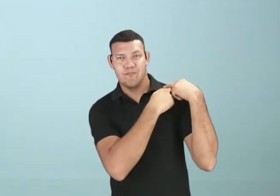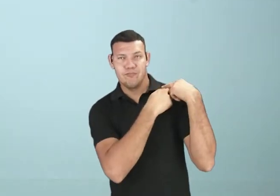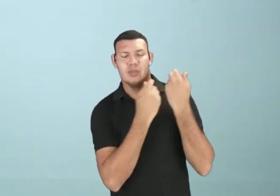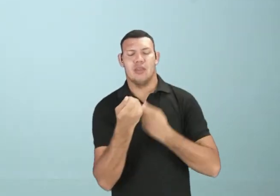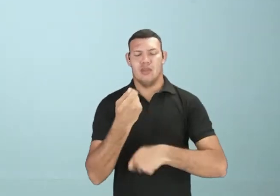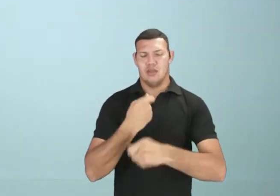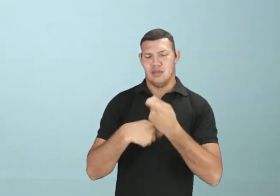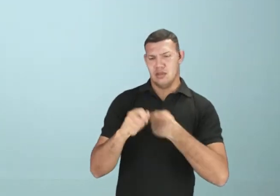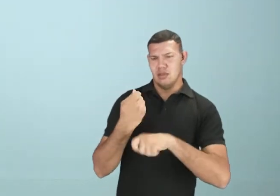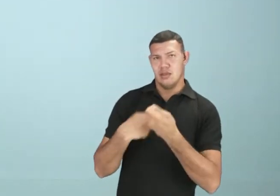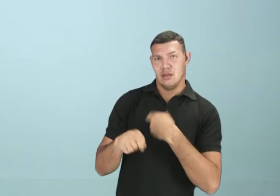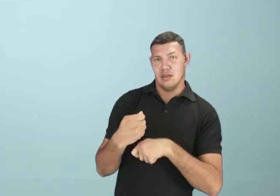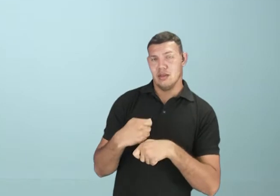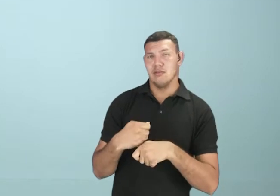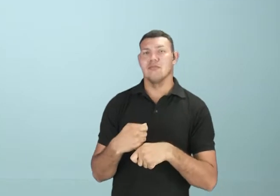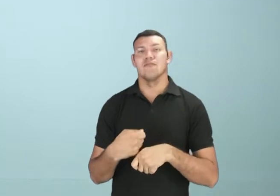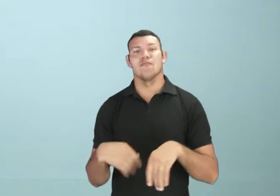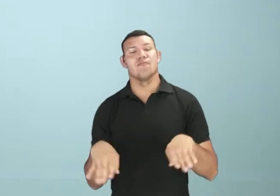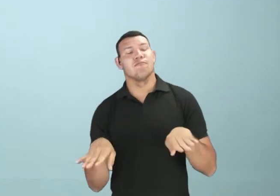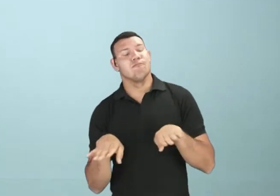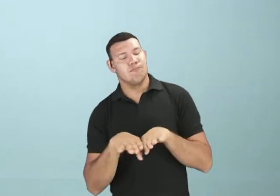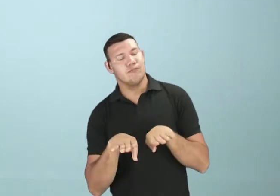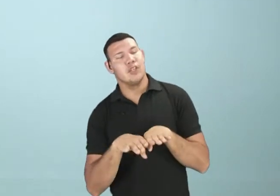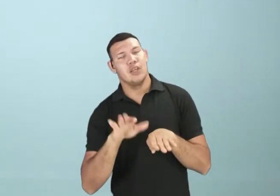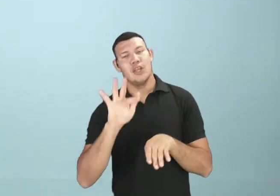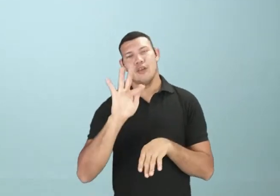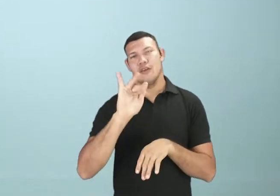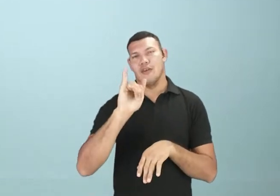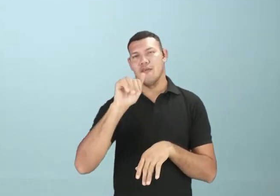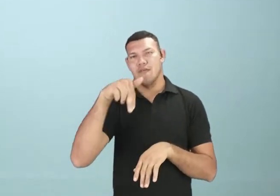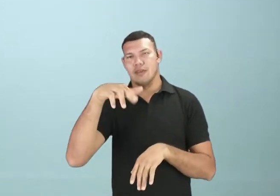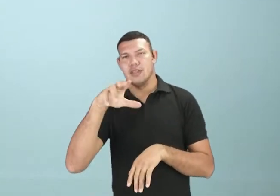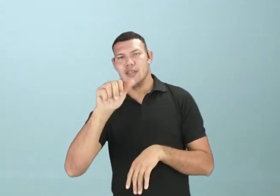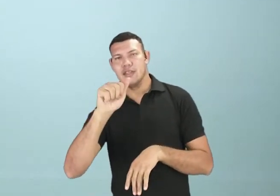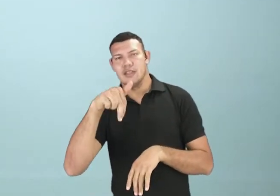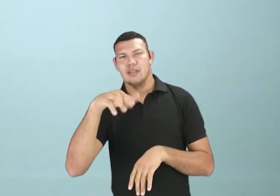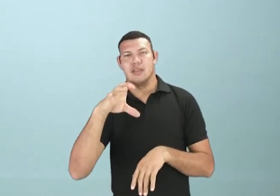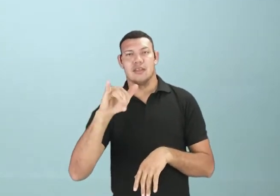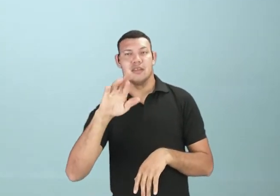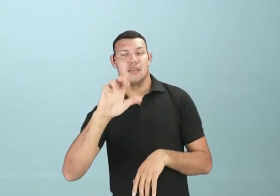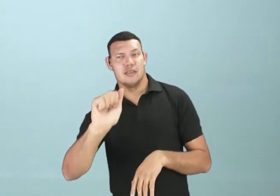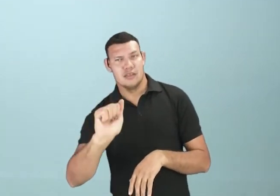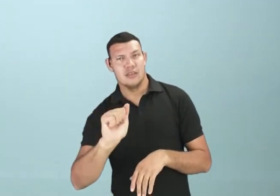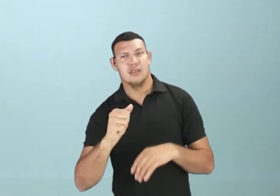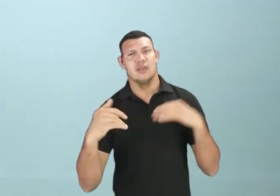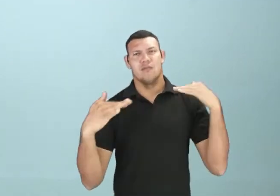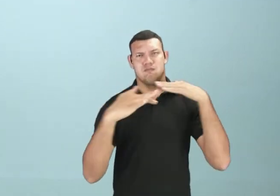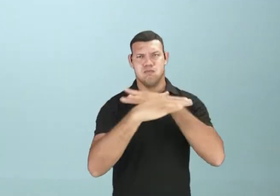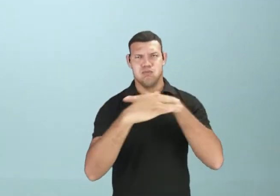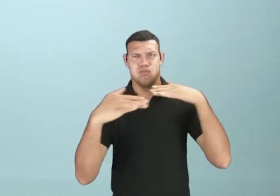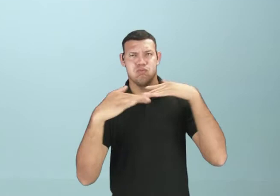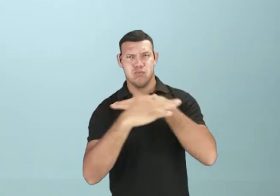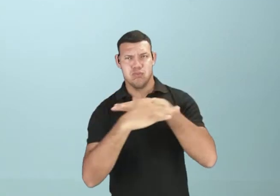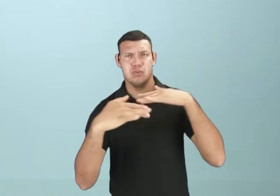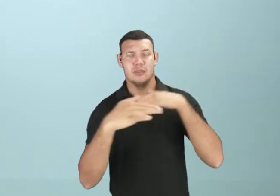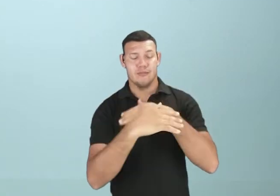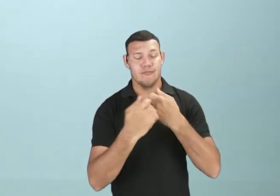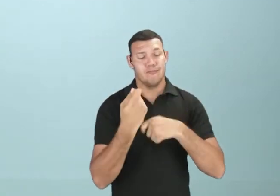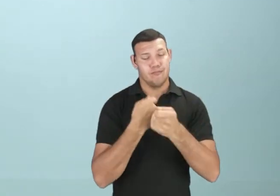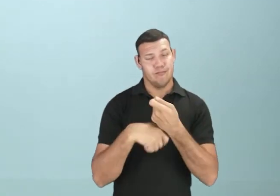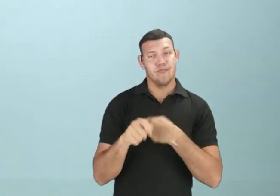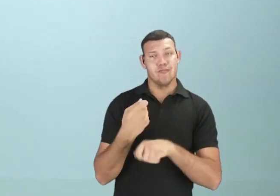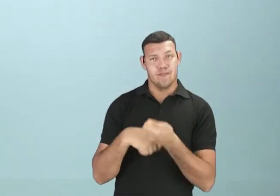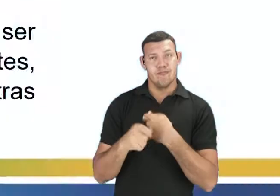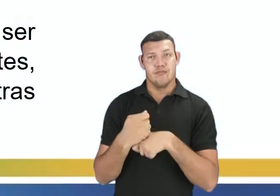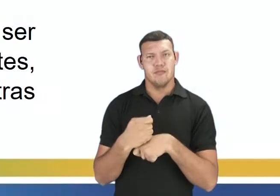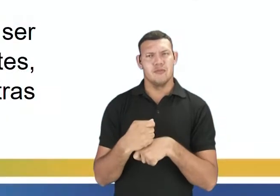econômica ou uma função financeira, né? Isso aí é uma função de uma cidade urbana que tem como função a função econômica. É